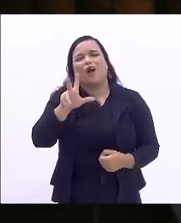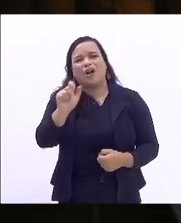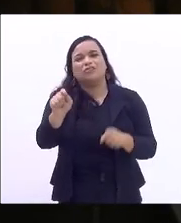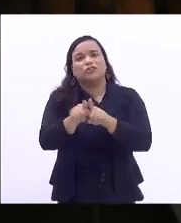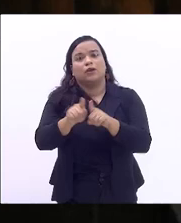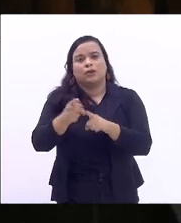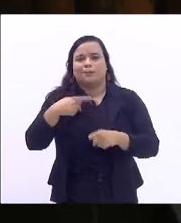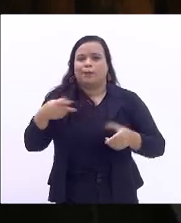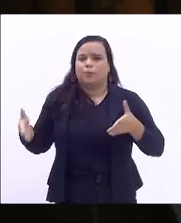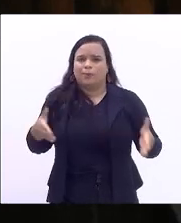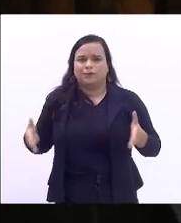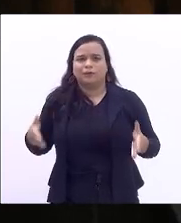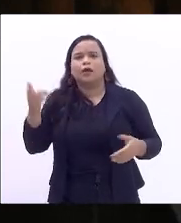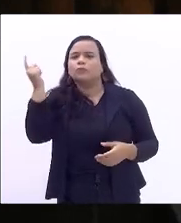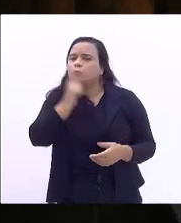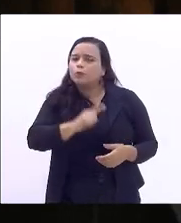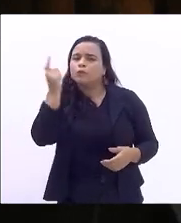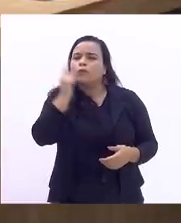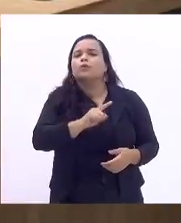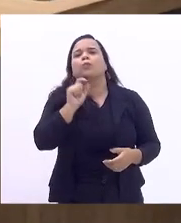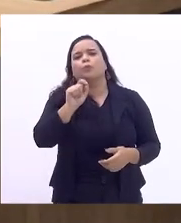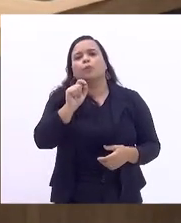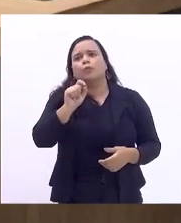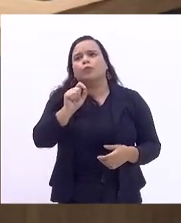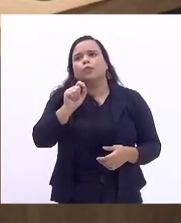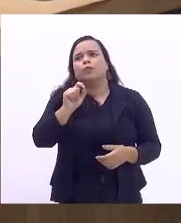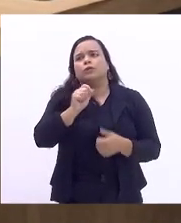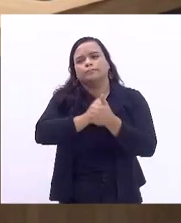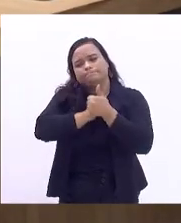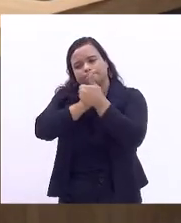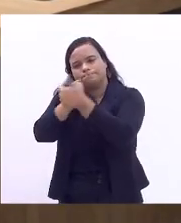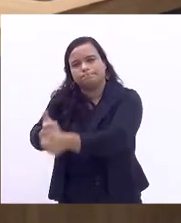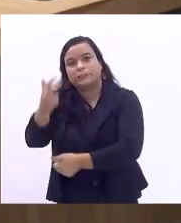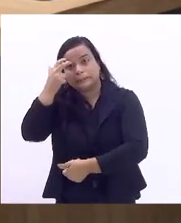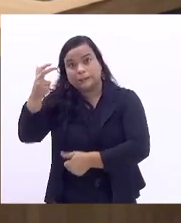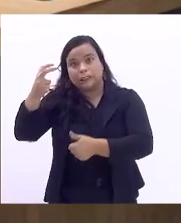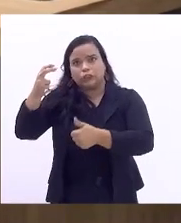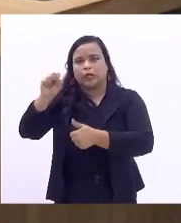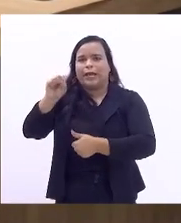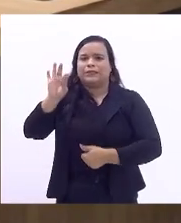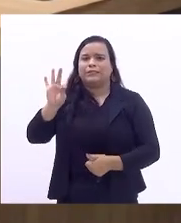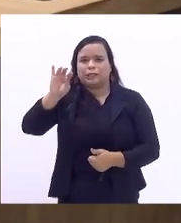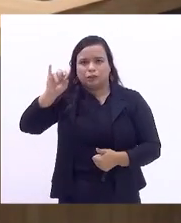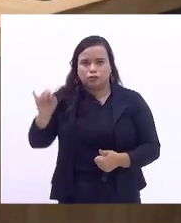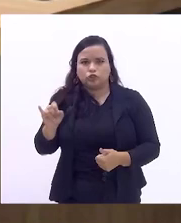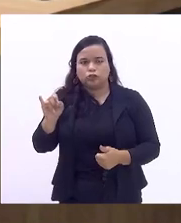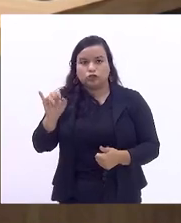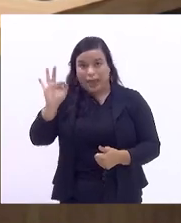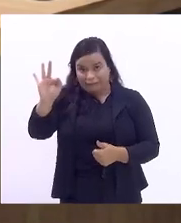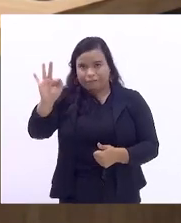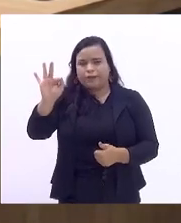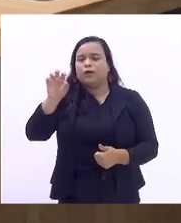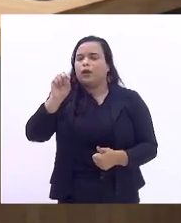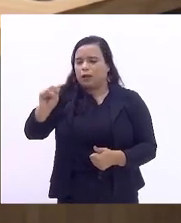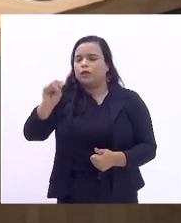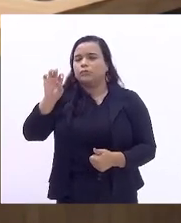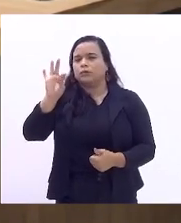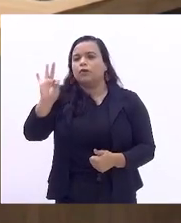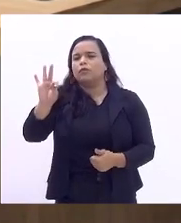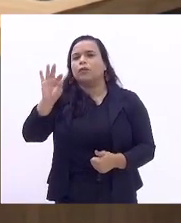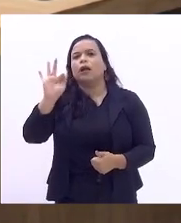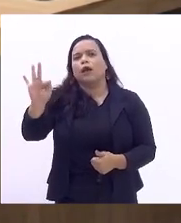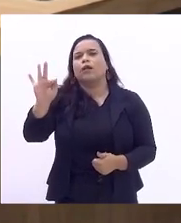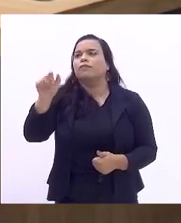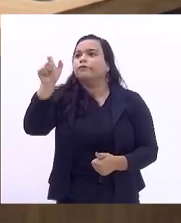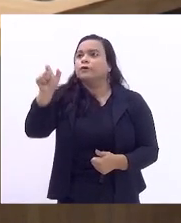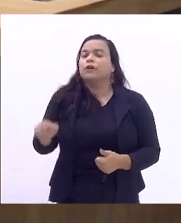no sentido de e a inteligência do Supremo Tribunal Federal e distinguir de uma